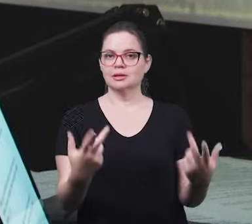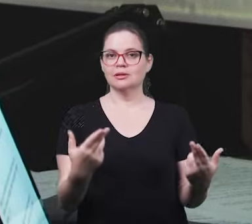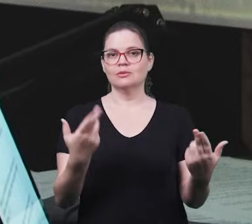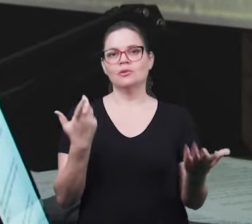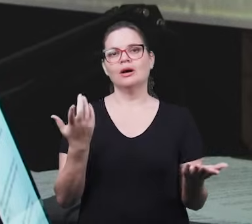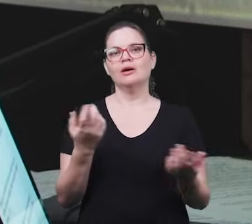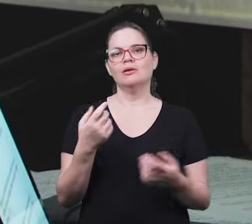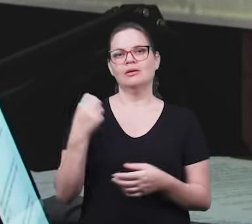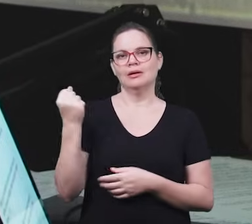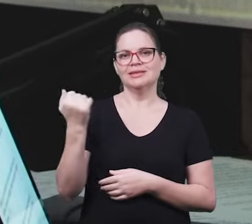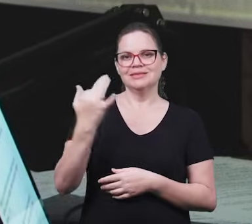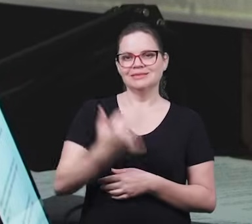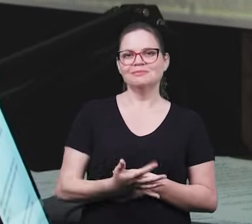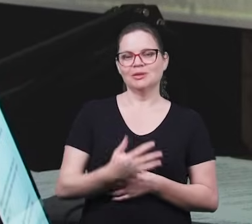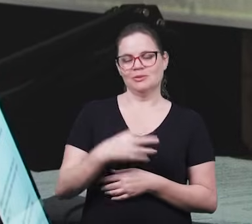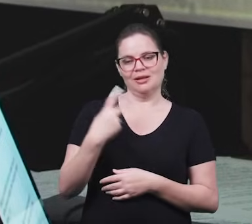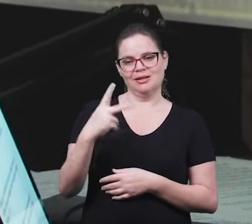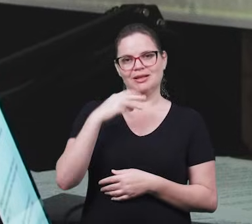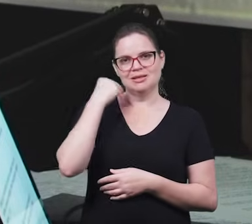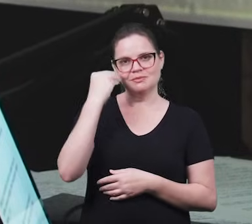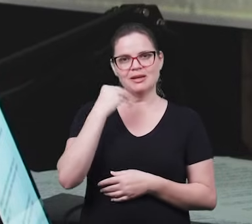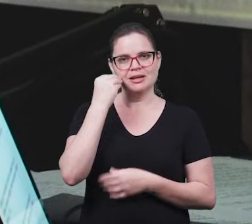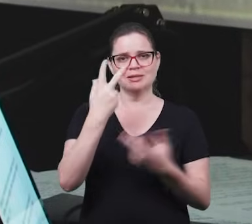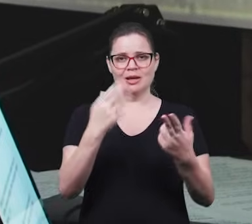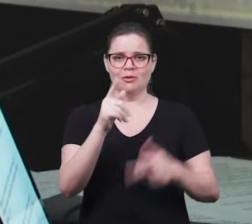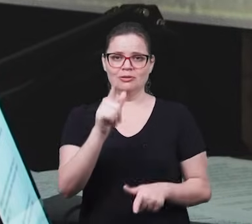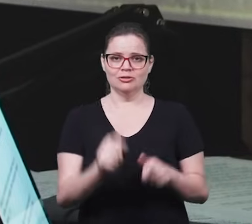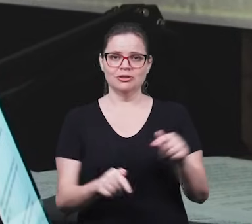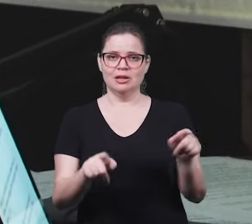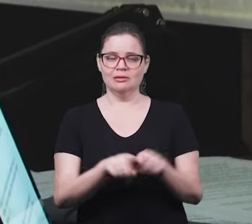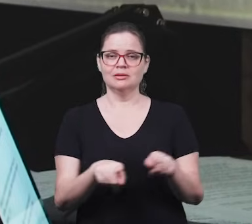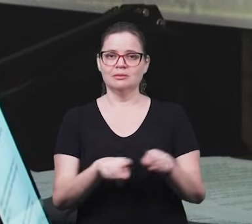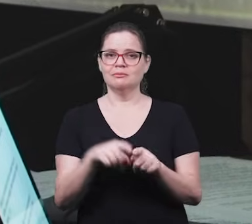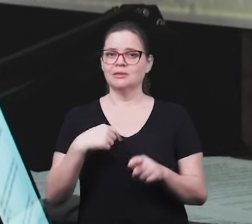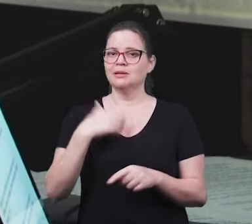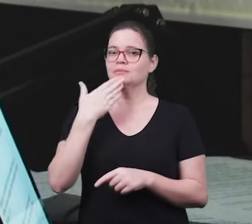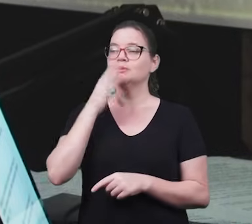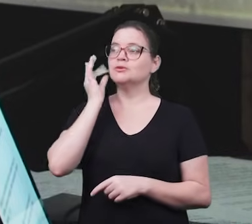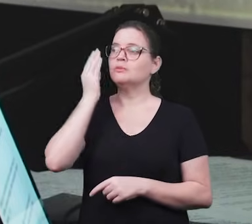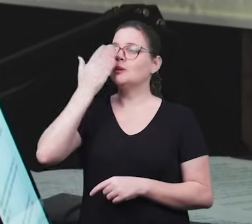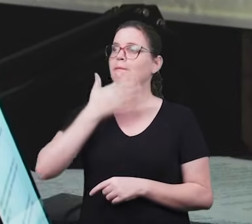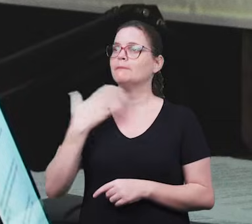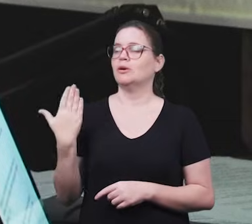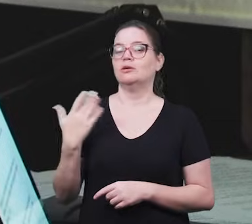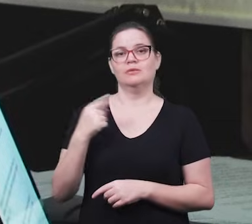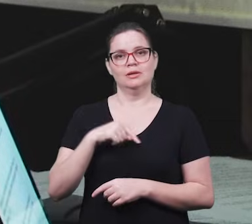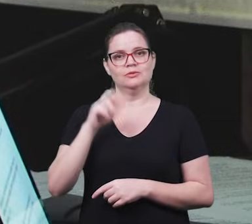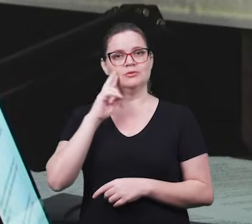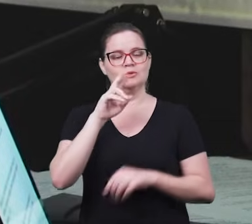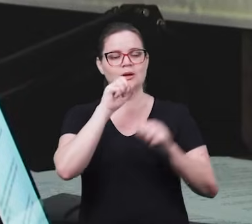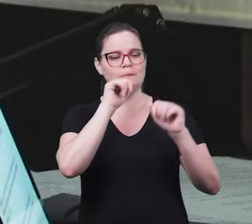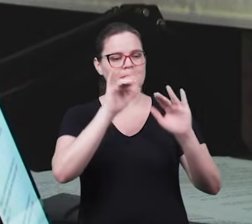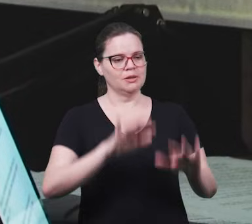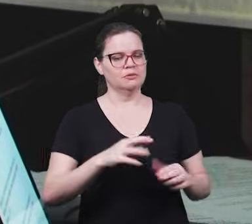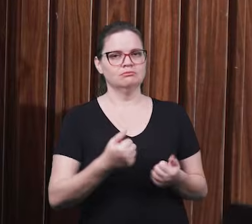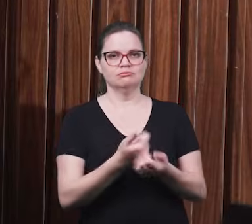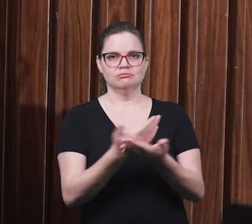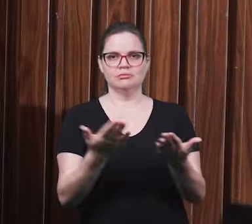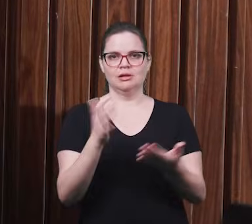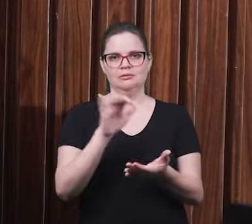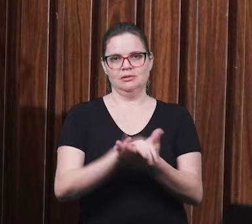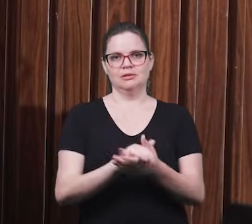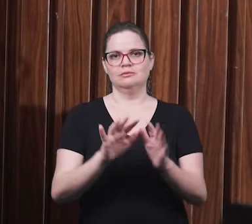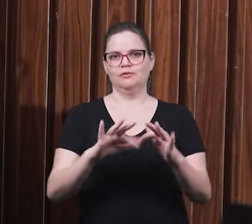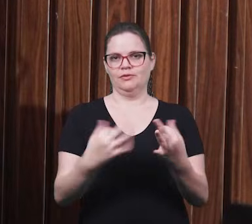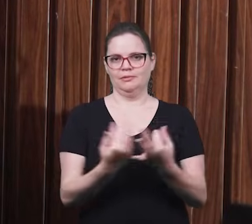quase igual aí a experiência de Gideão, né? Um voto pela madrugada que o Senhor honrou e constituiu uma família. Muito